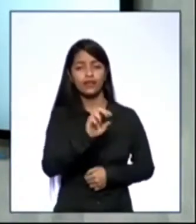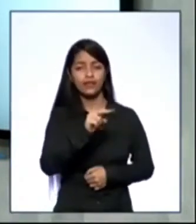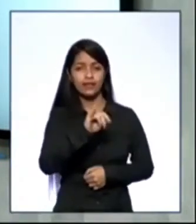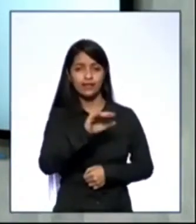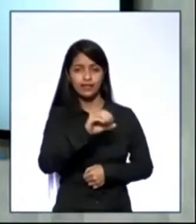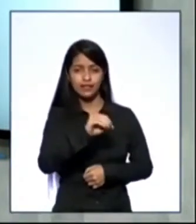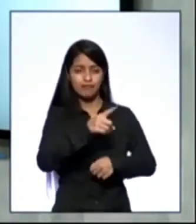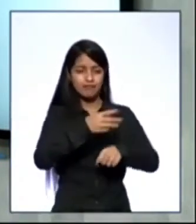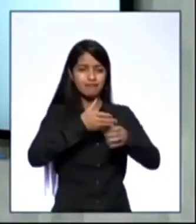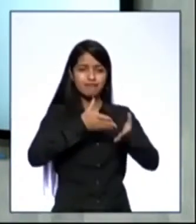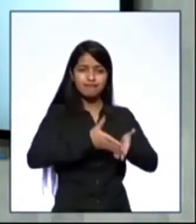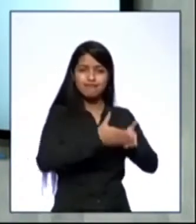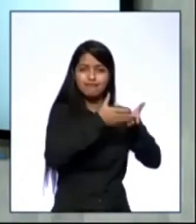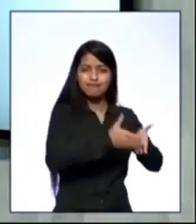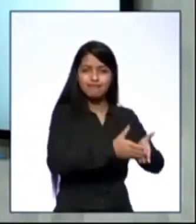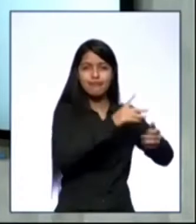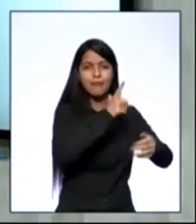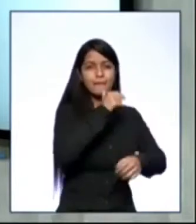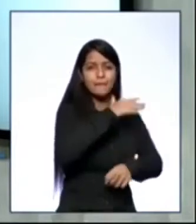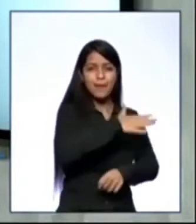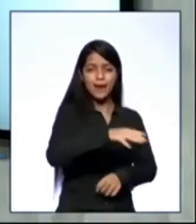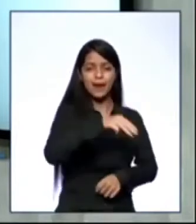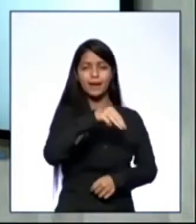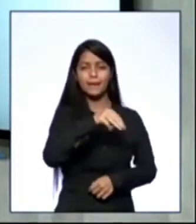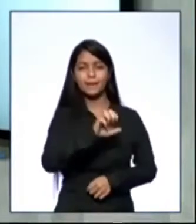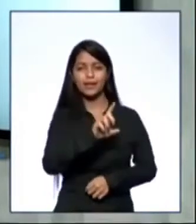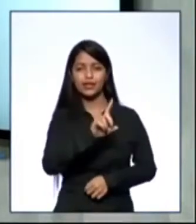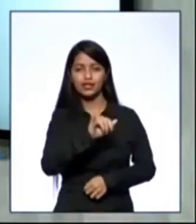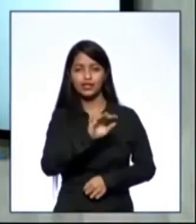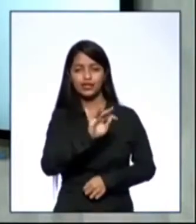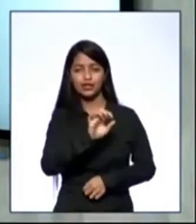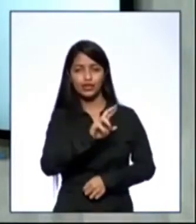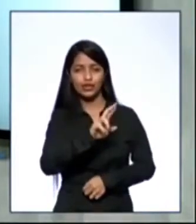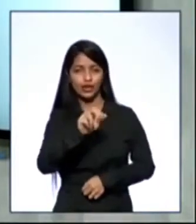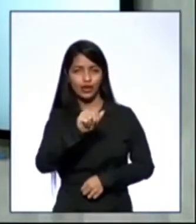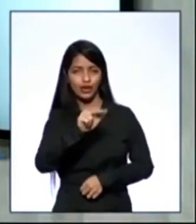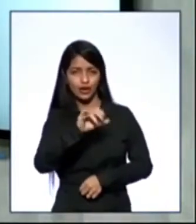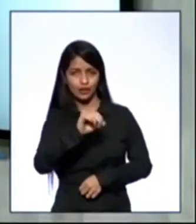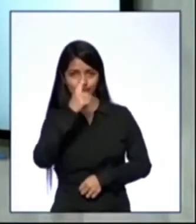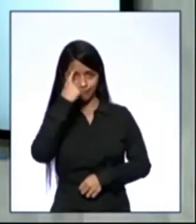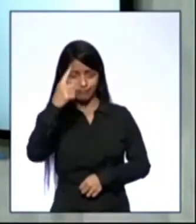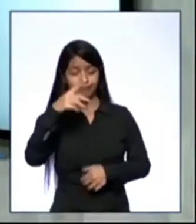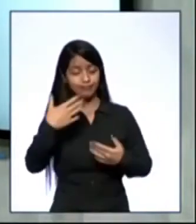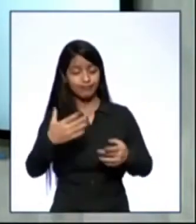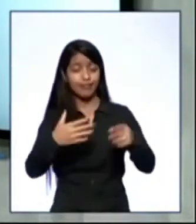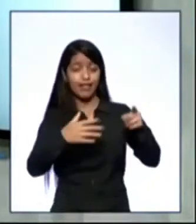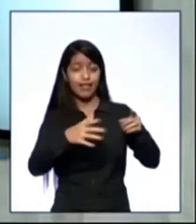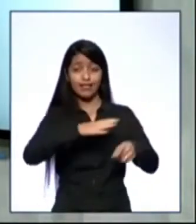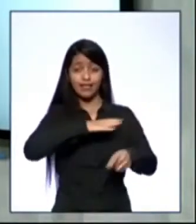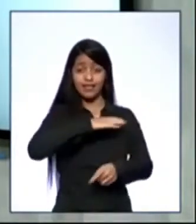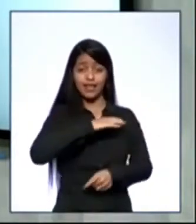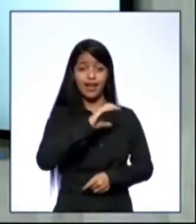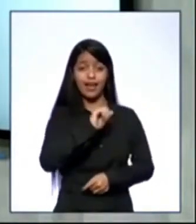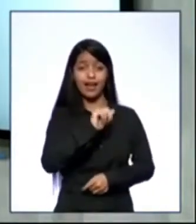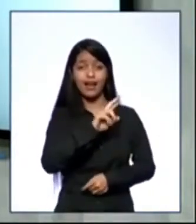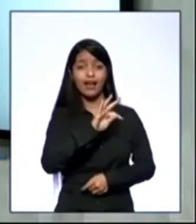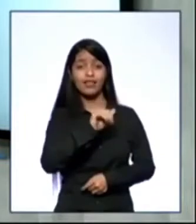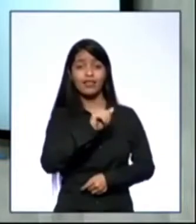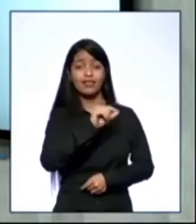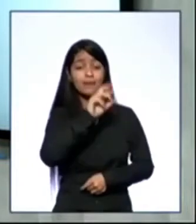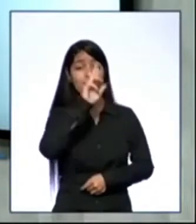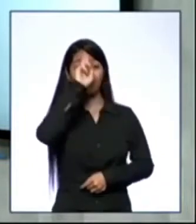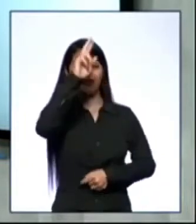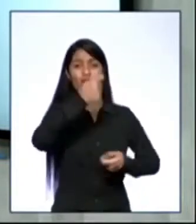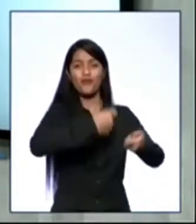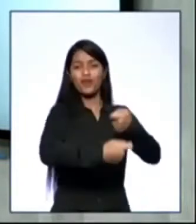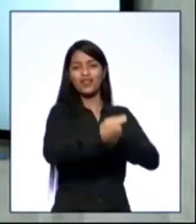no mar Mediterrâneo? E olha que legal, Cartago era a cidade que comandava o comércio no mar Mediterrâneo. Cartago era a